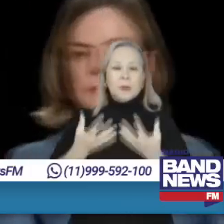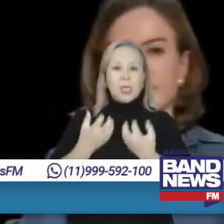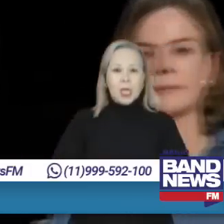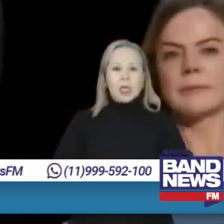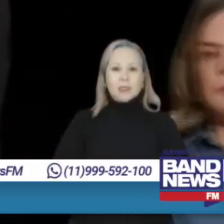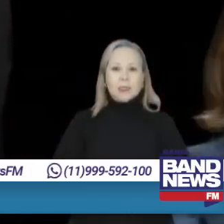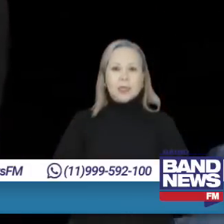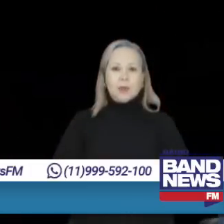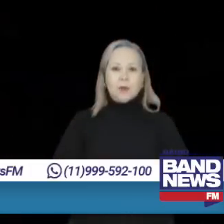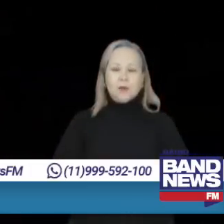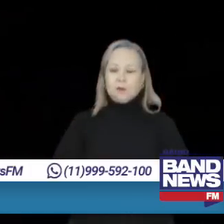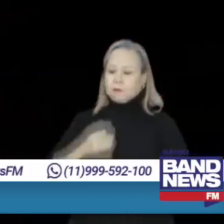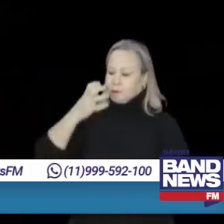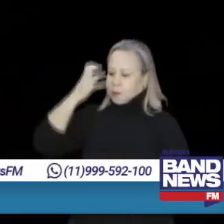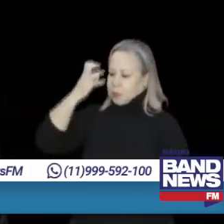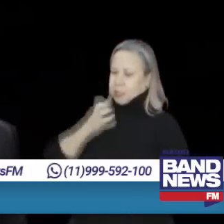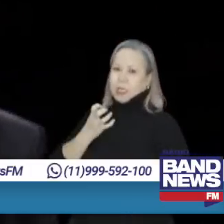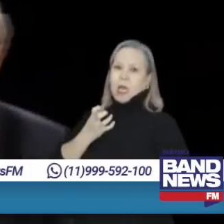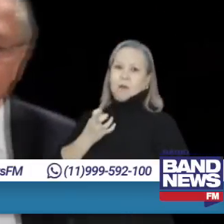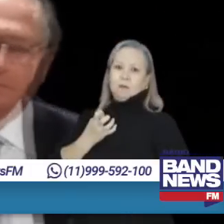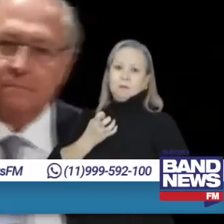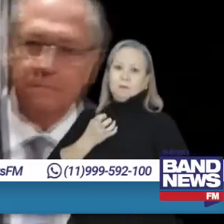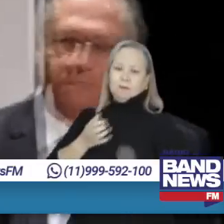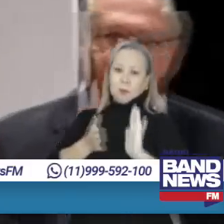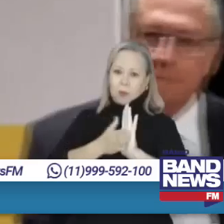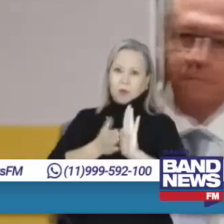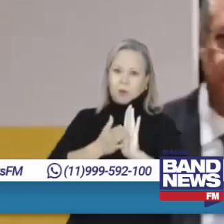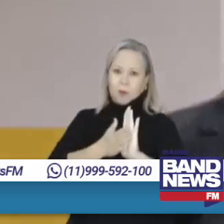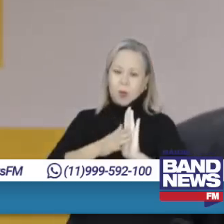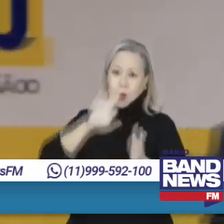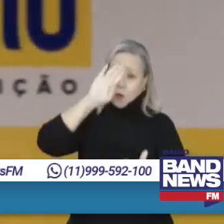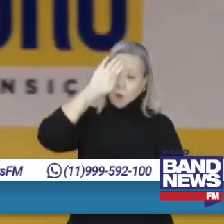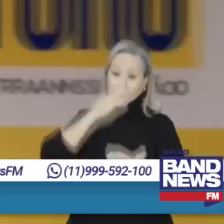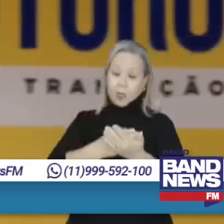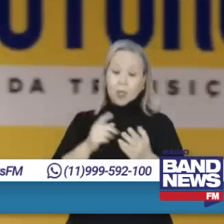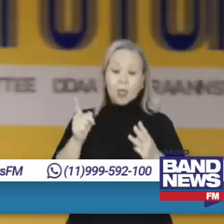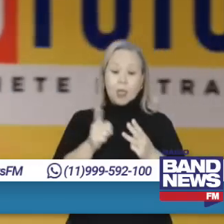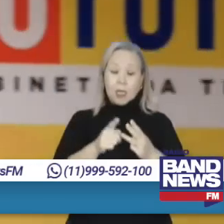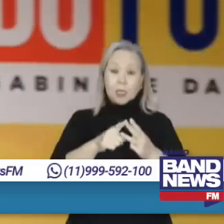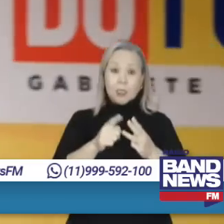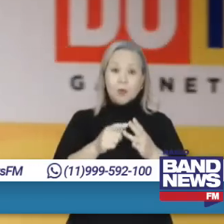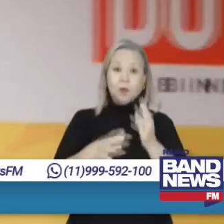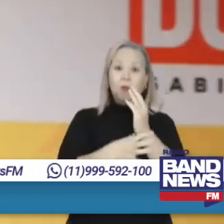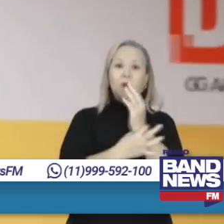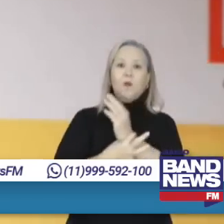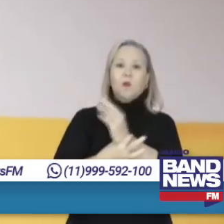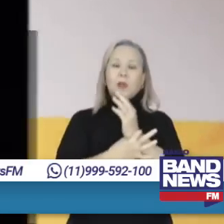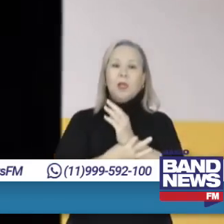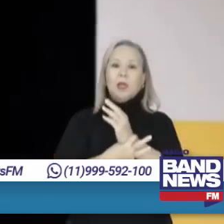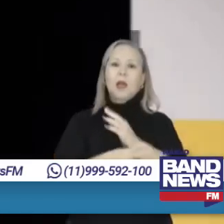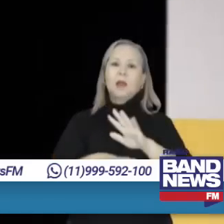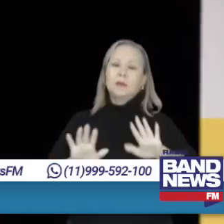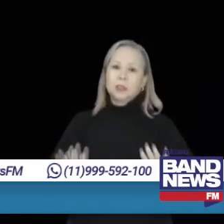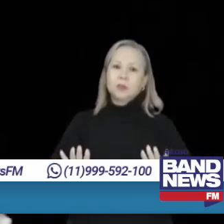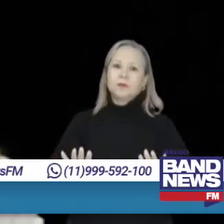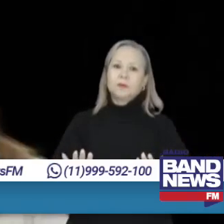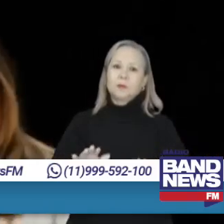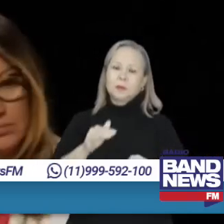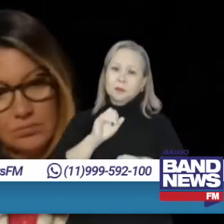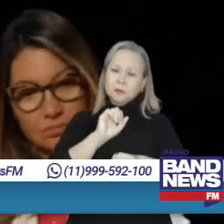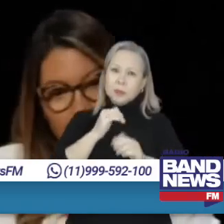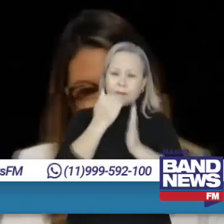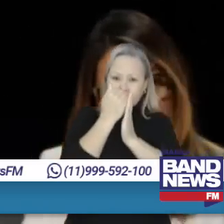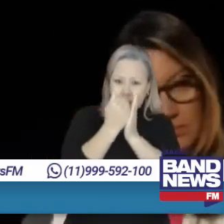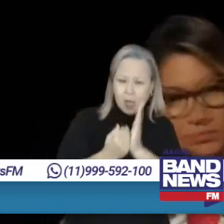aceito como sério o que ele está propondo. Segundo, é preciso garantir estabilidade.